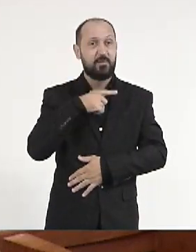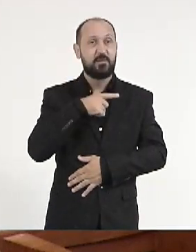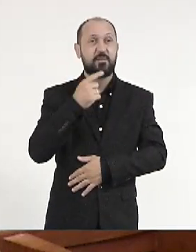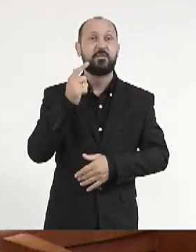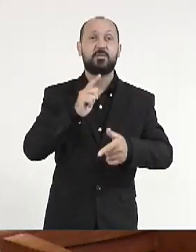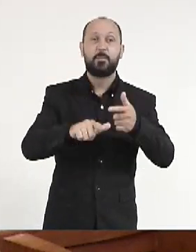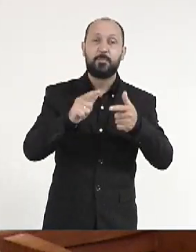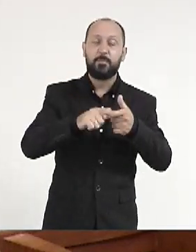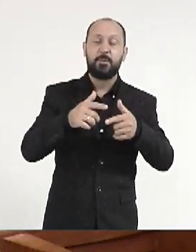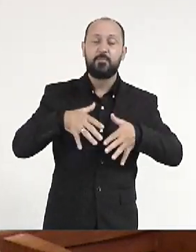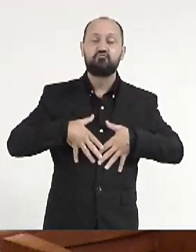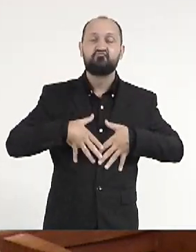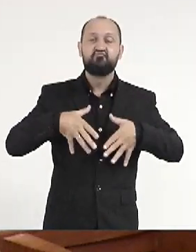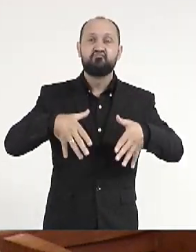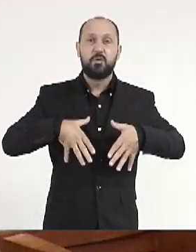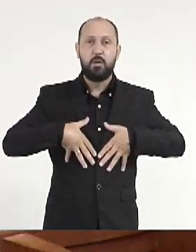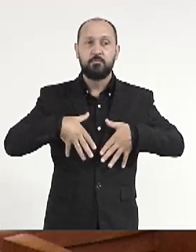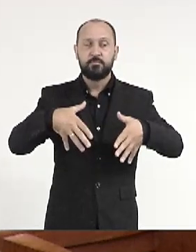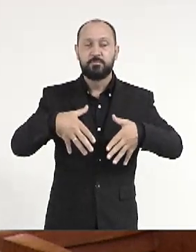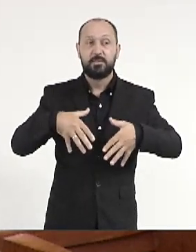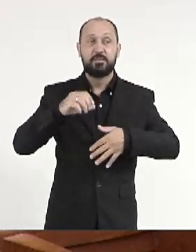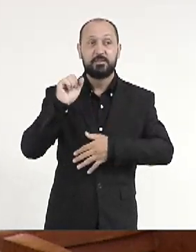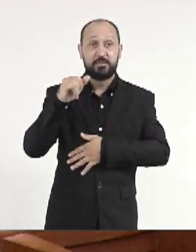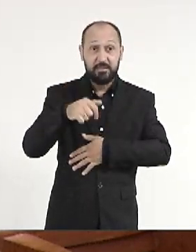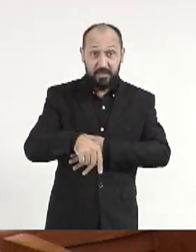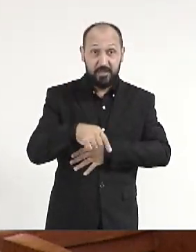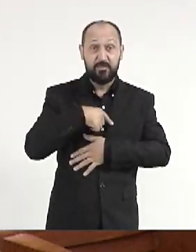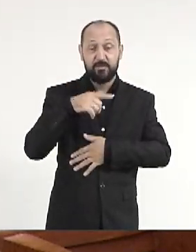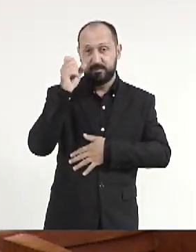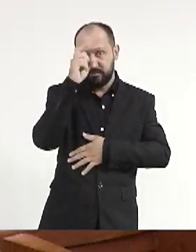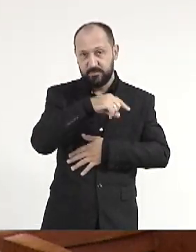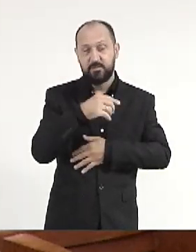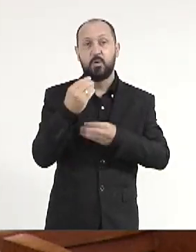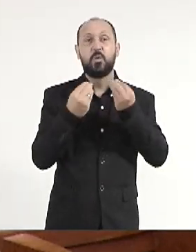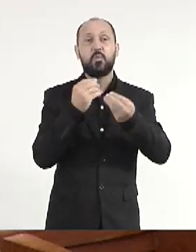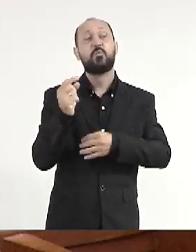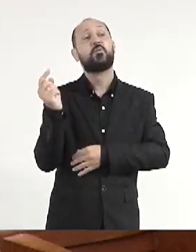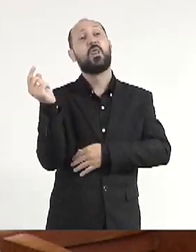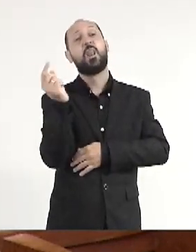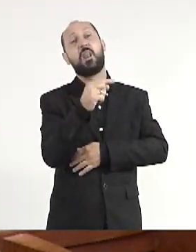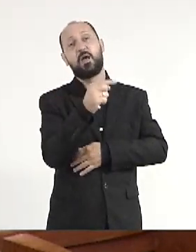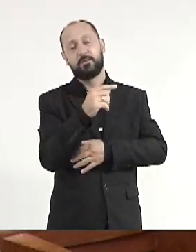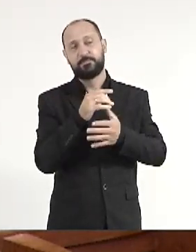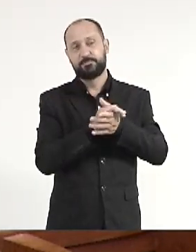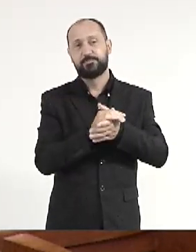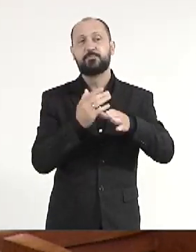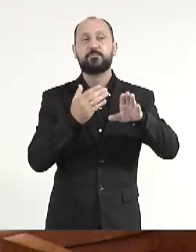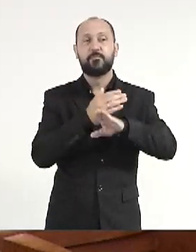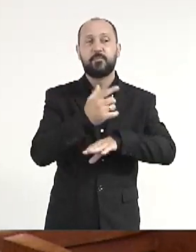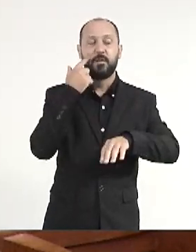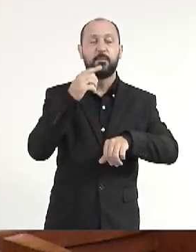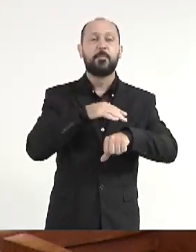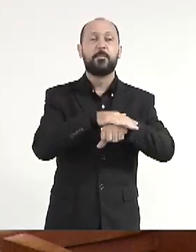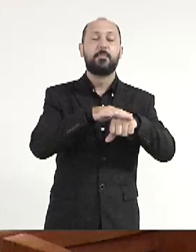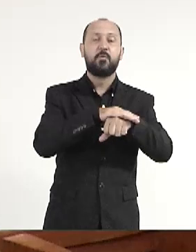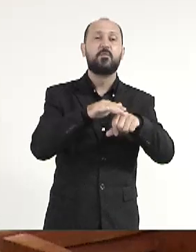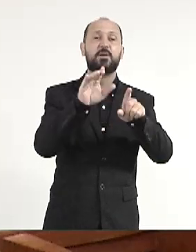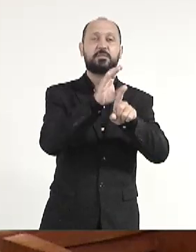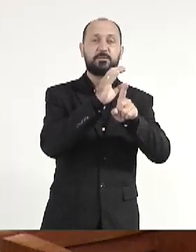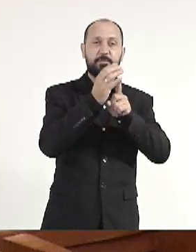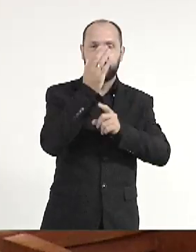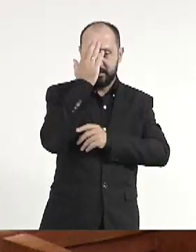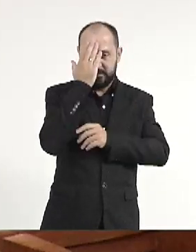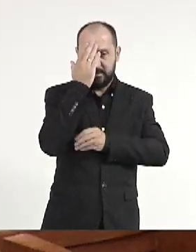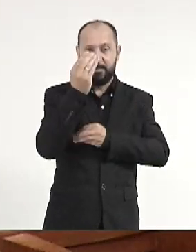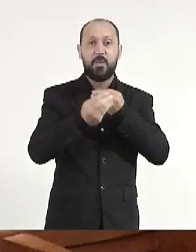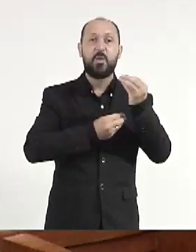de problemas respiratórios. Se aqui foi difícil, como foi lá? Nós fomos lá para ouvir essas comunidades, para